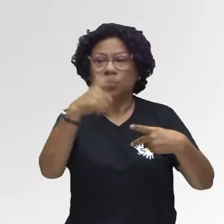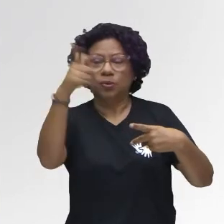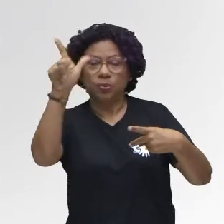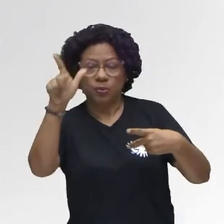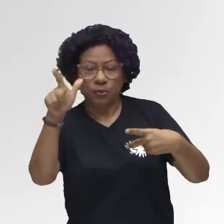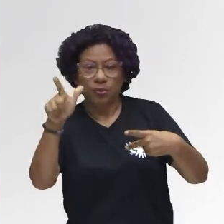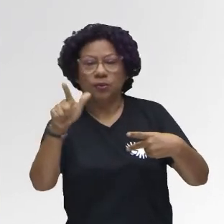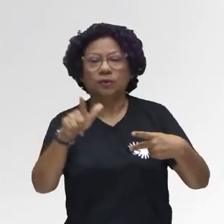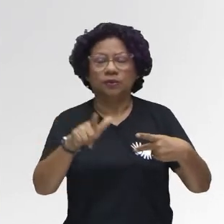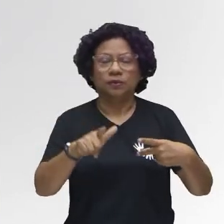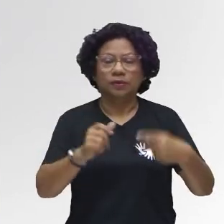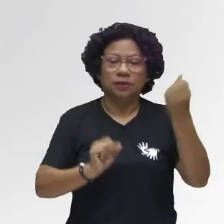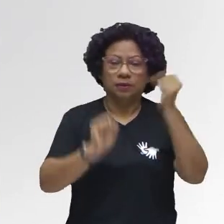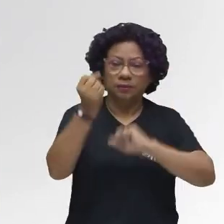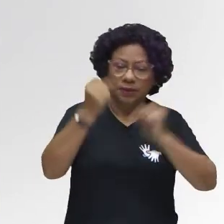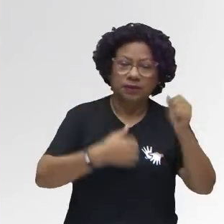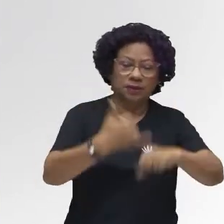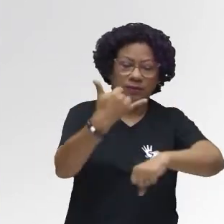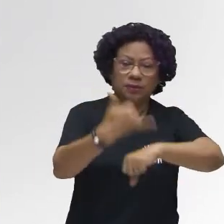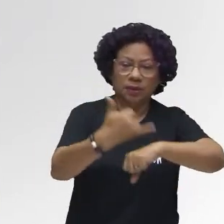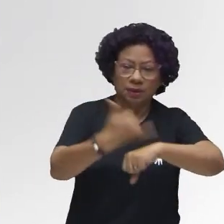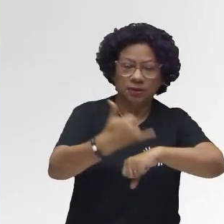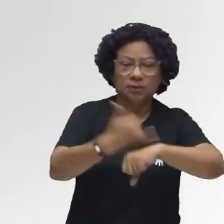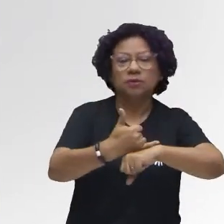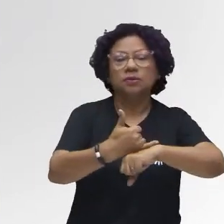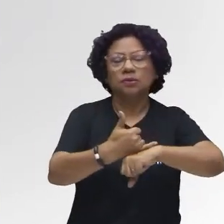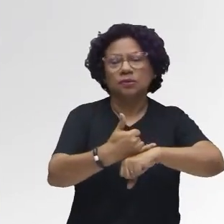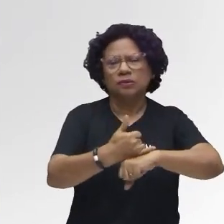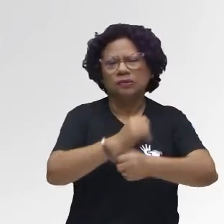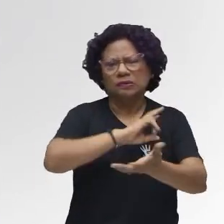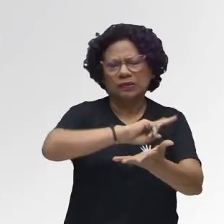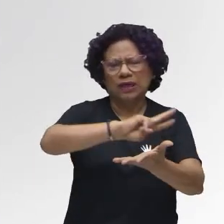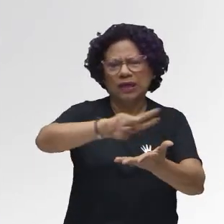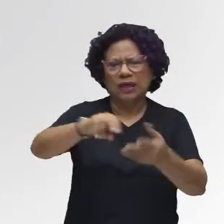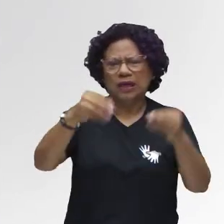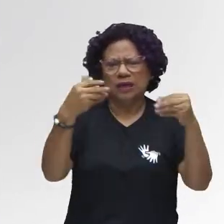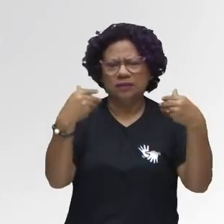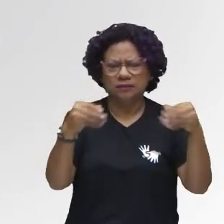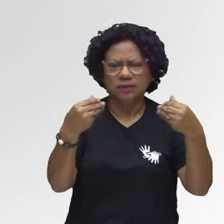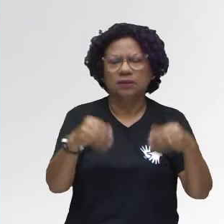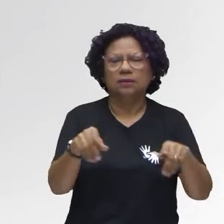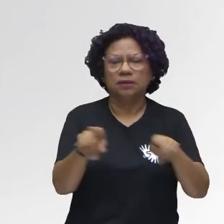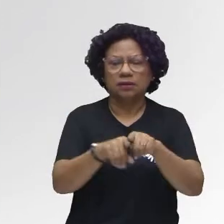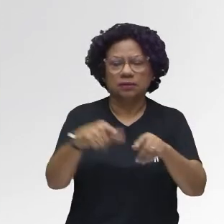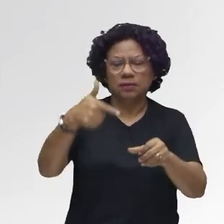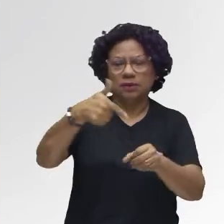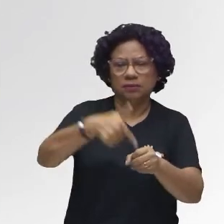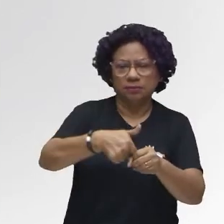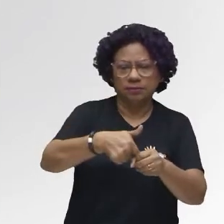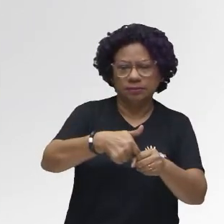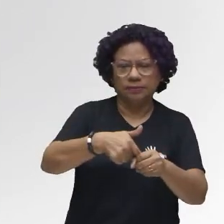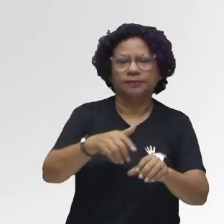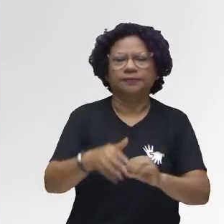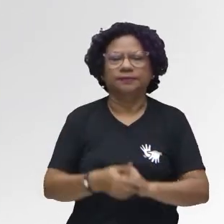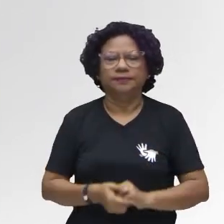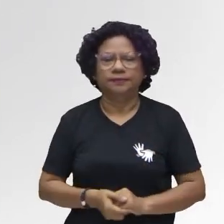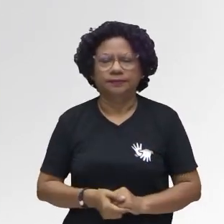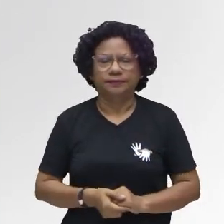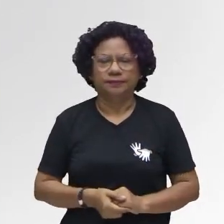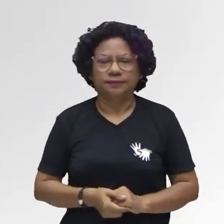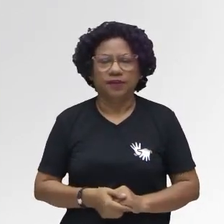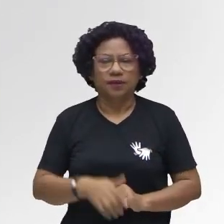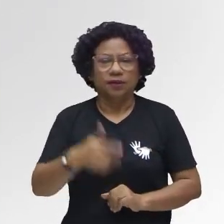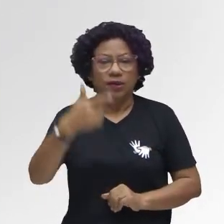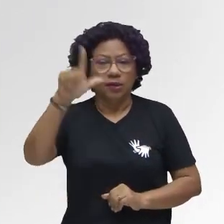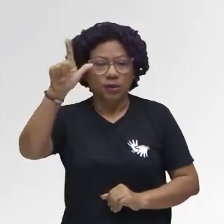aço, siderúrgicas, o alumínio, metalúrgicas e os produtos petroquímicos de larga aplicação. As indústrias